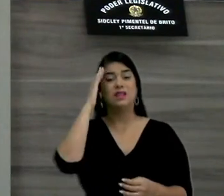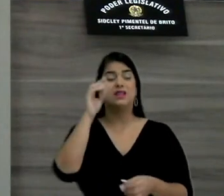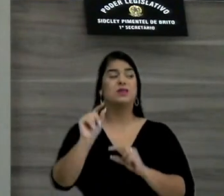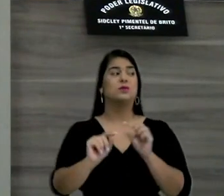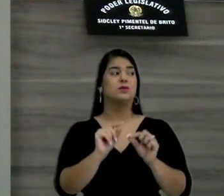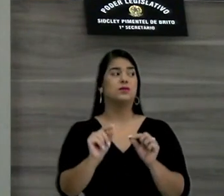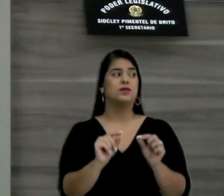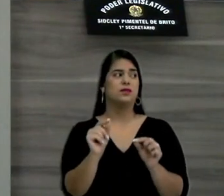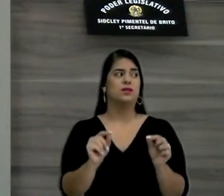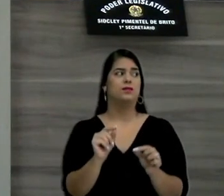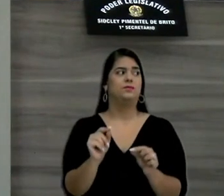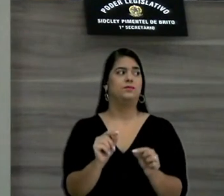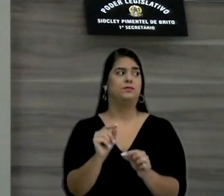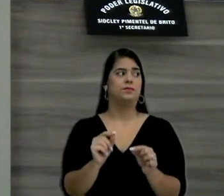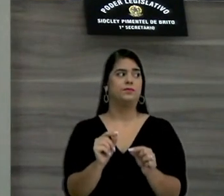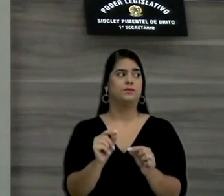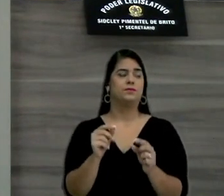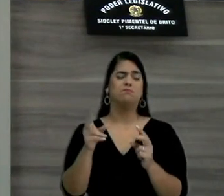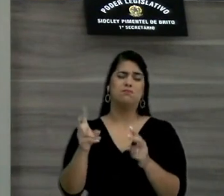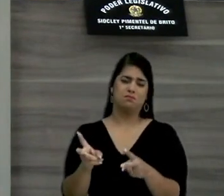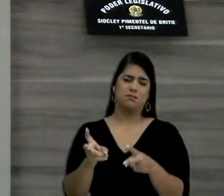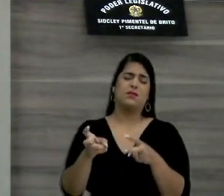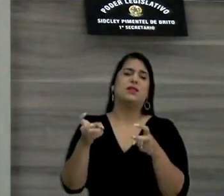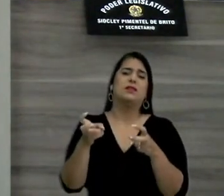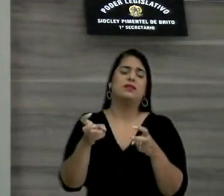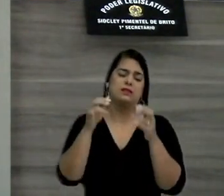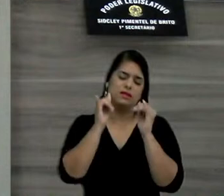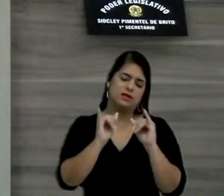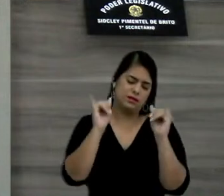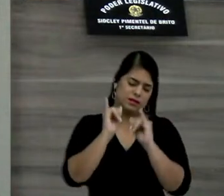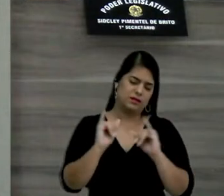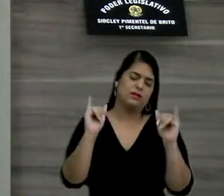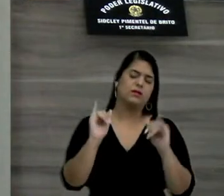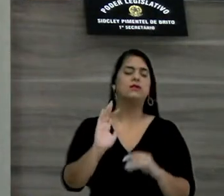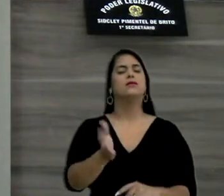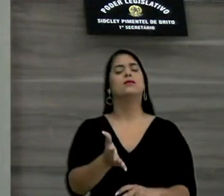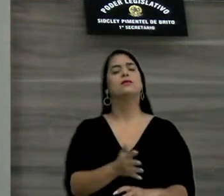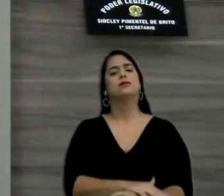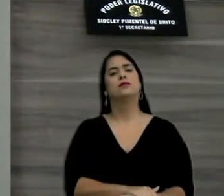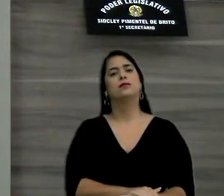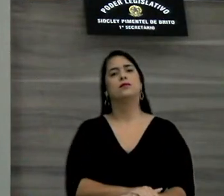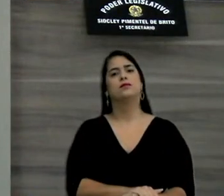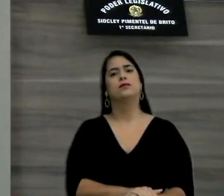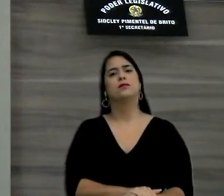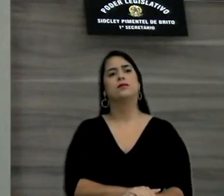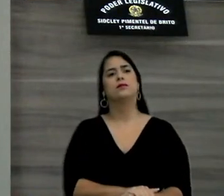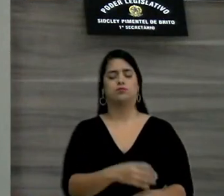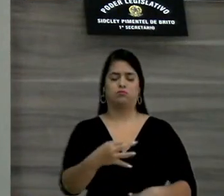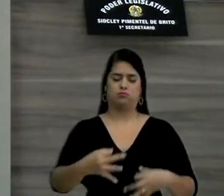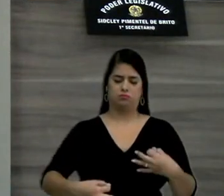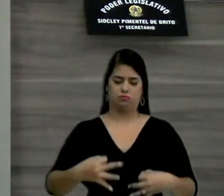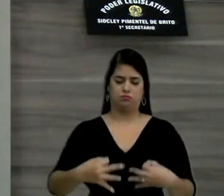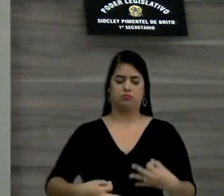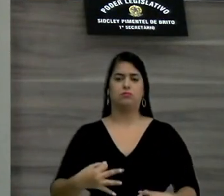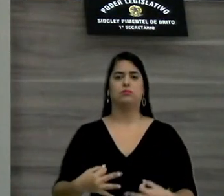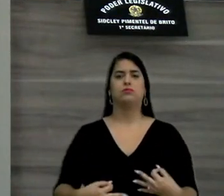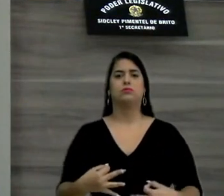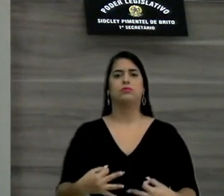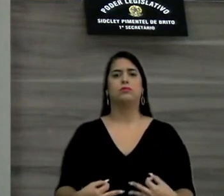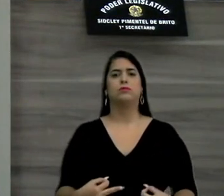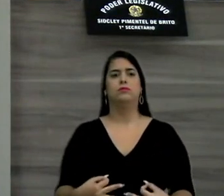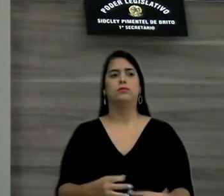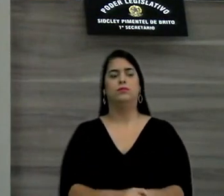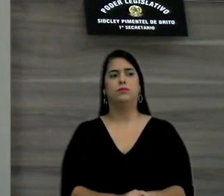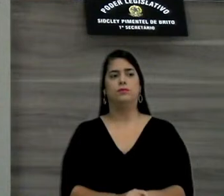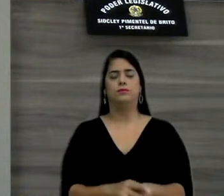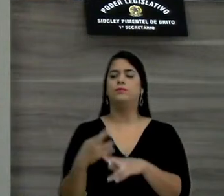se observa os fatos a serem apurados na presente notícia de Fat já são objeto de ação judicial entr nesta comarca ação ajuizada